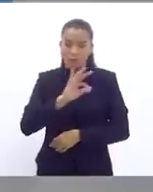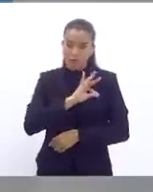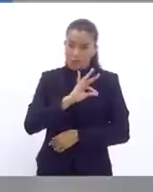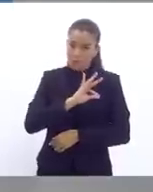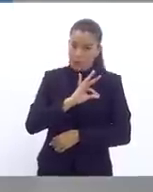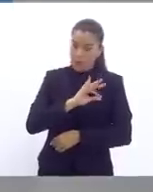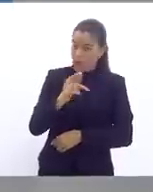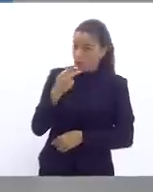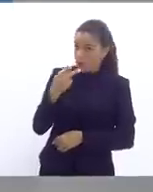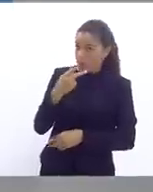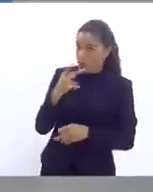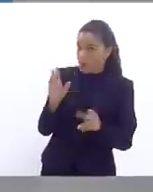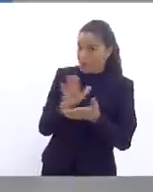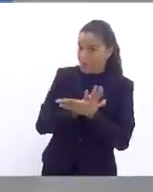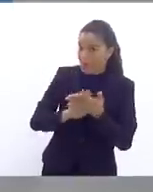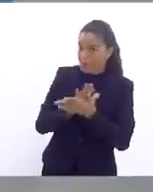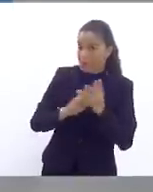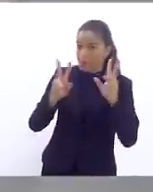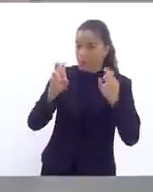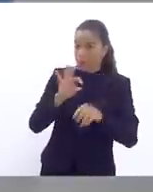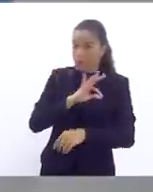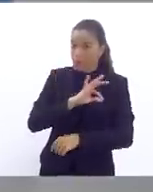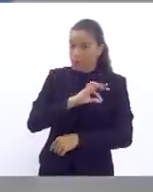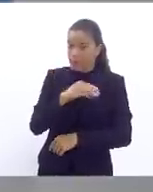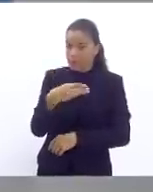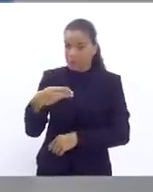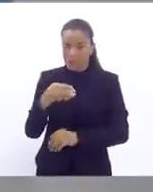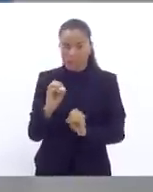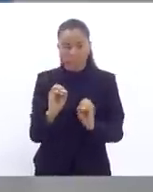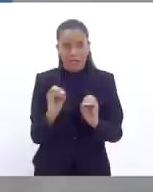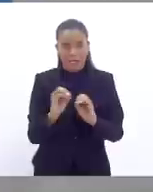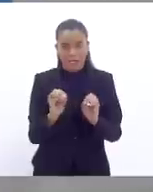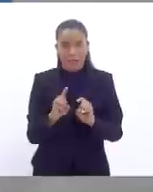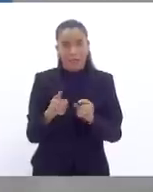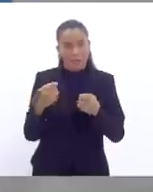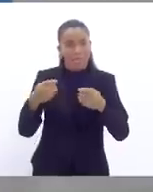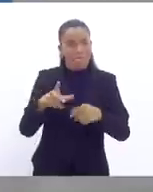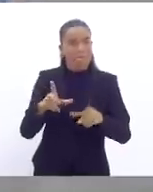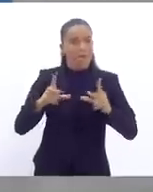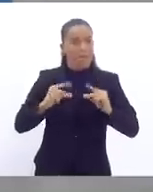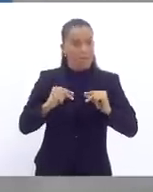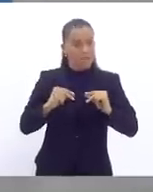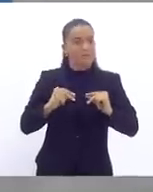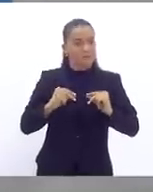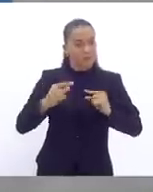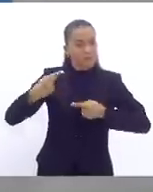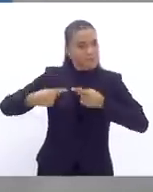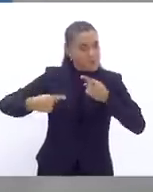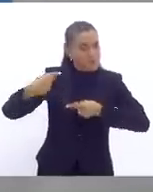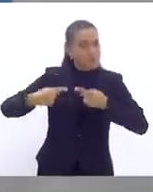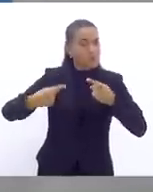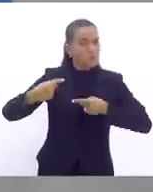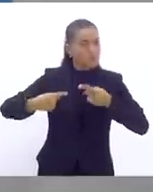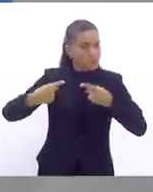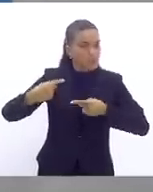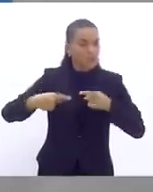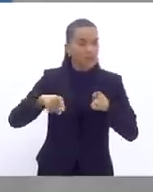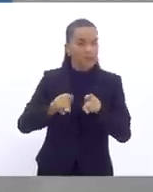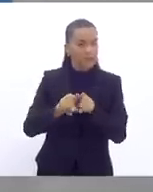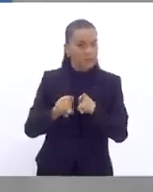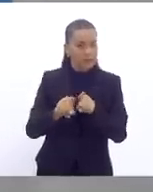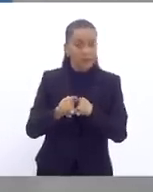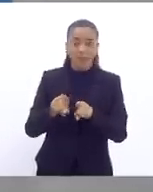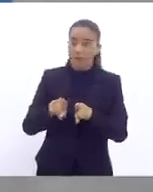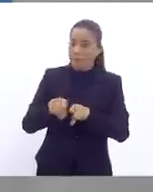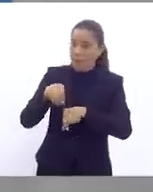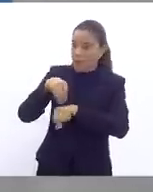policiais militares a questão da grande que vai merecer da nossa parte uma bela discussão né inclusive que